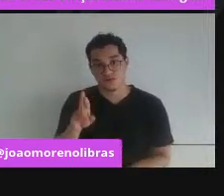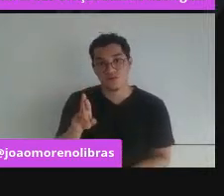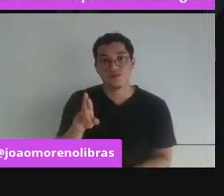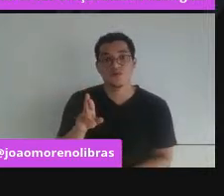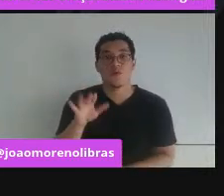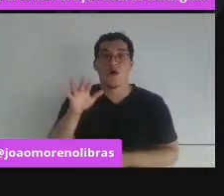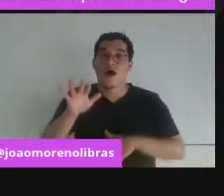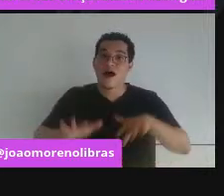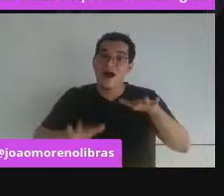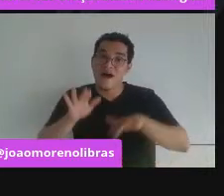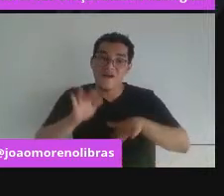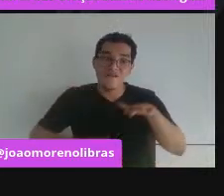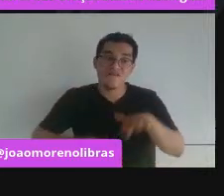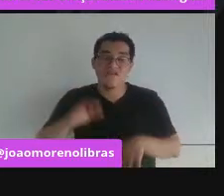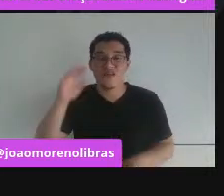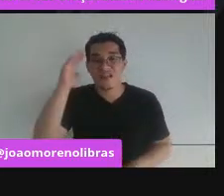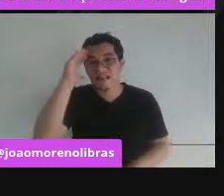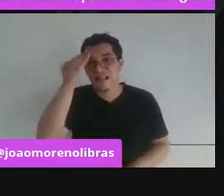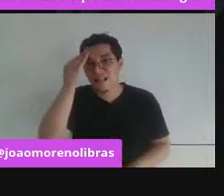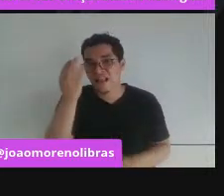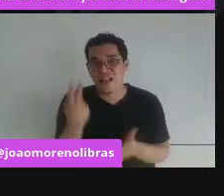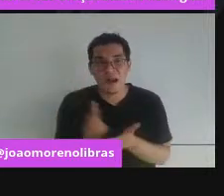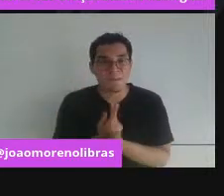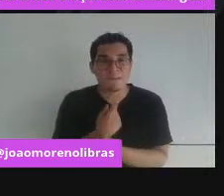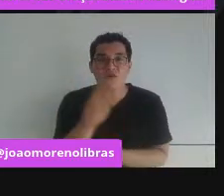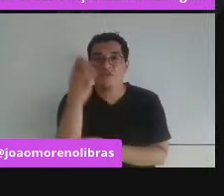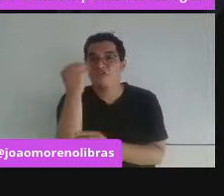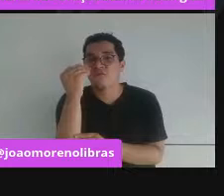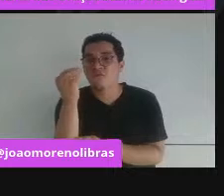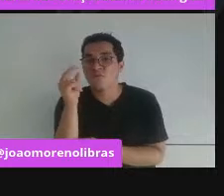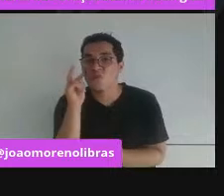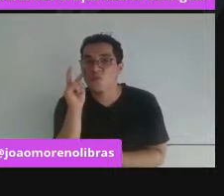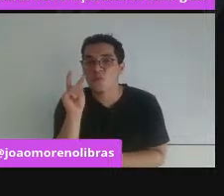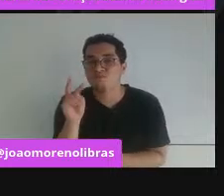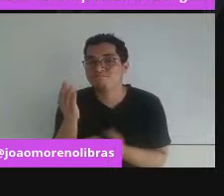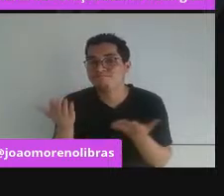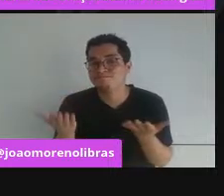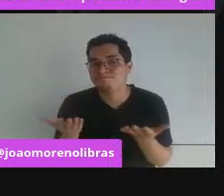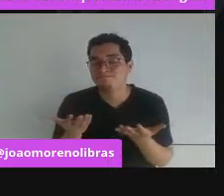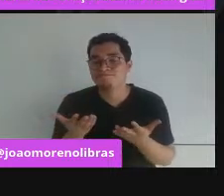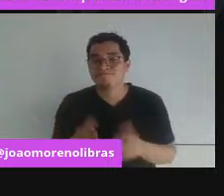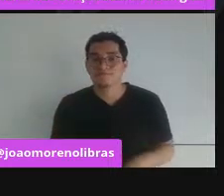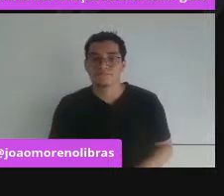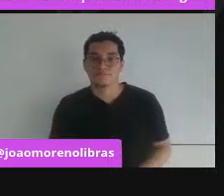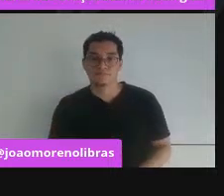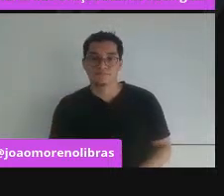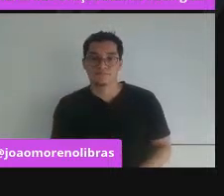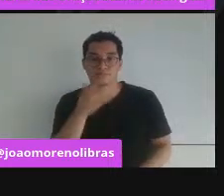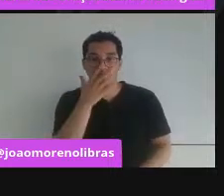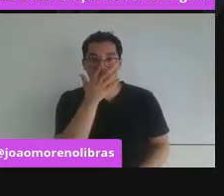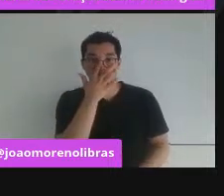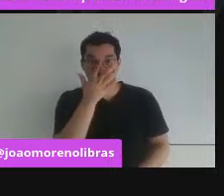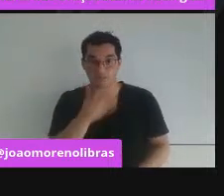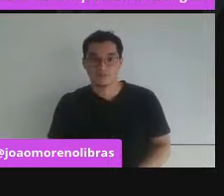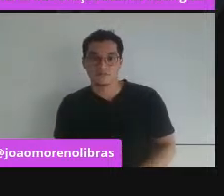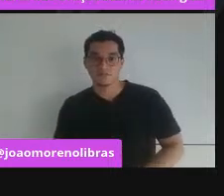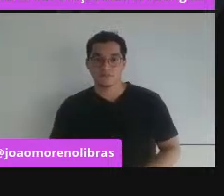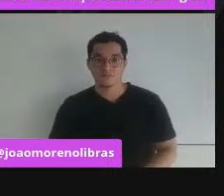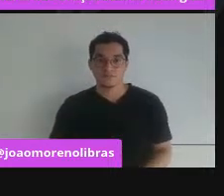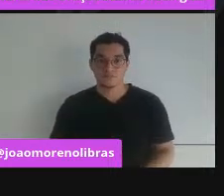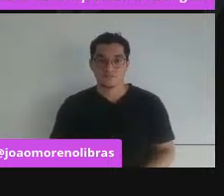fonte. Então, eu não acho que se o interlocutor sentiu que foi assim, que